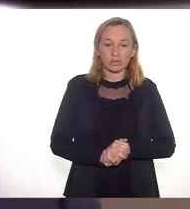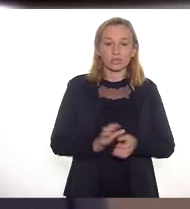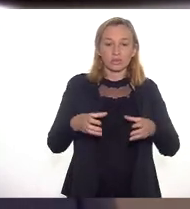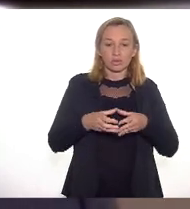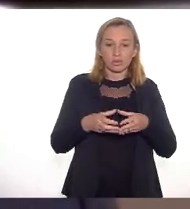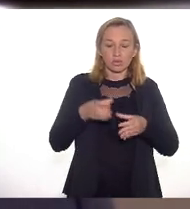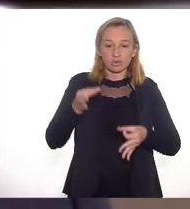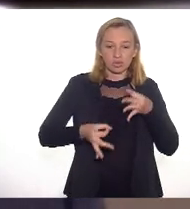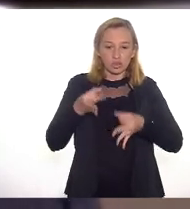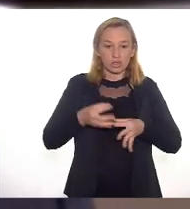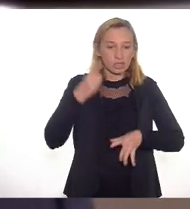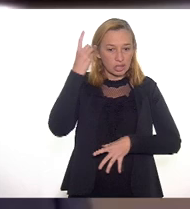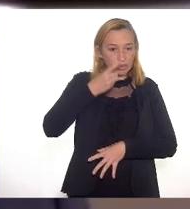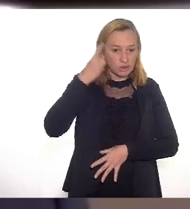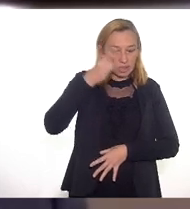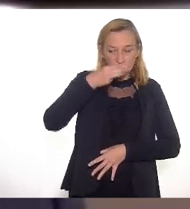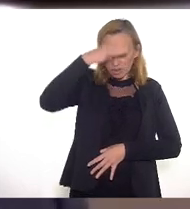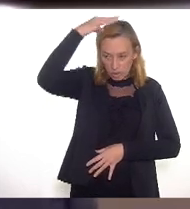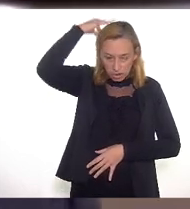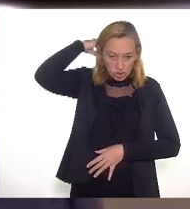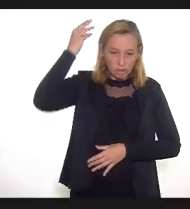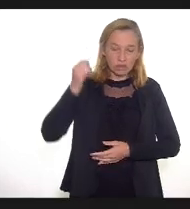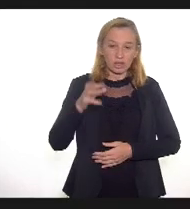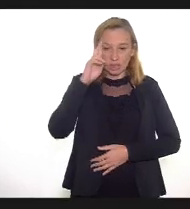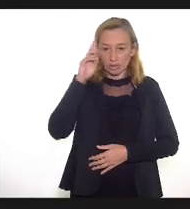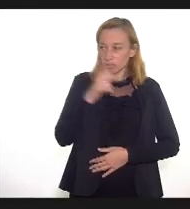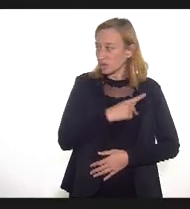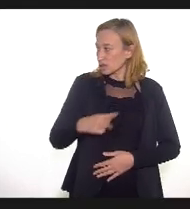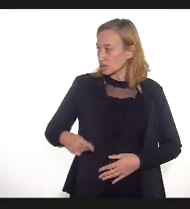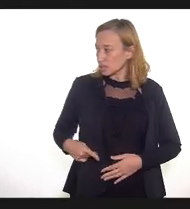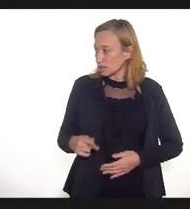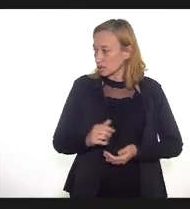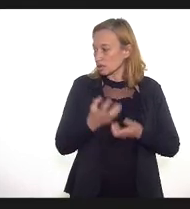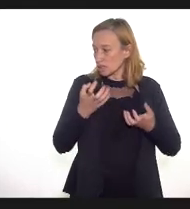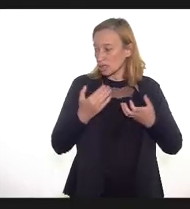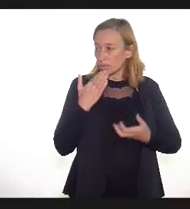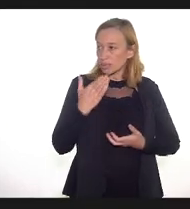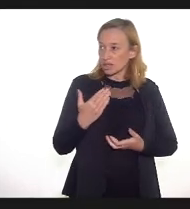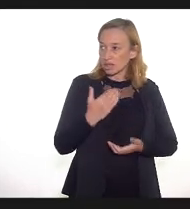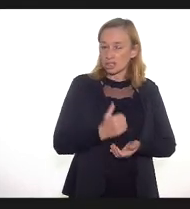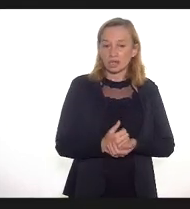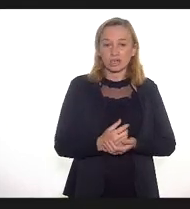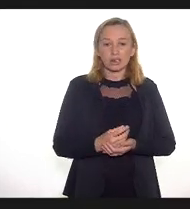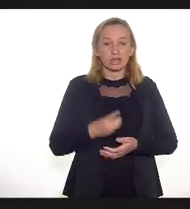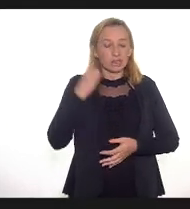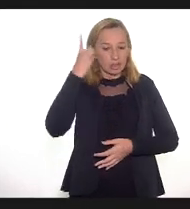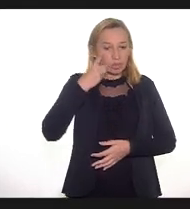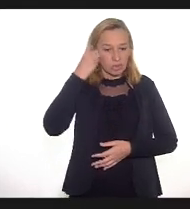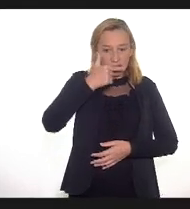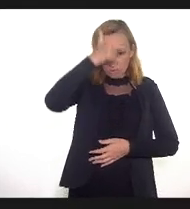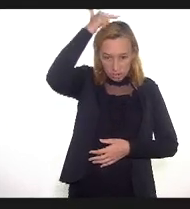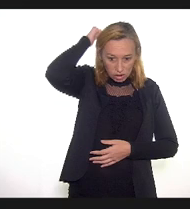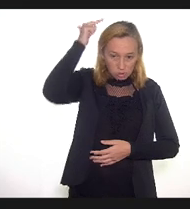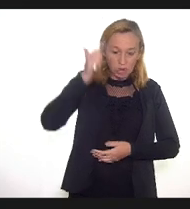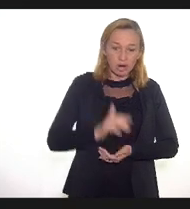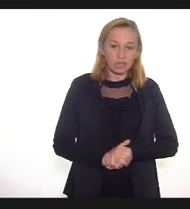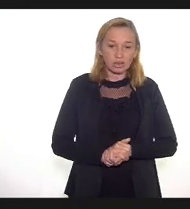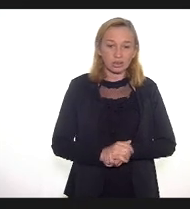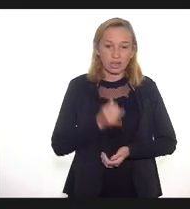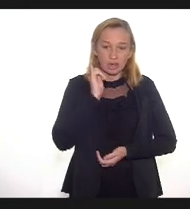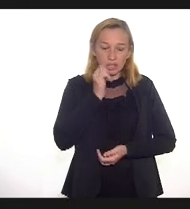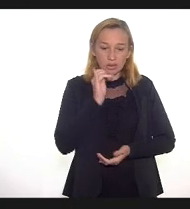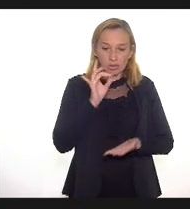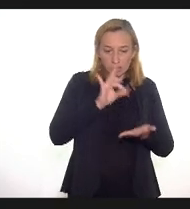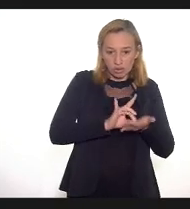Constituição e Justiça, deputado Márcio Pacheco. Senhor presidente, queria pedir a vossa excelência para designar o deputado Luiz Paulo para o parecer, porque ele é o relator